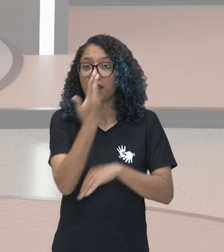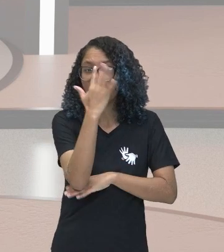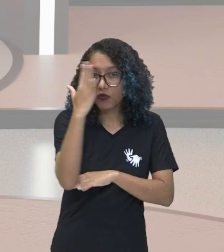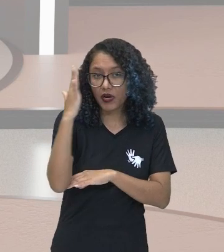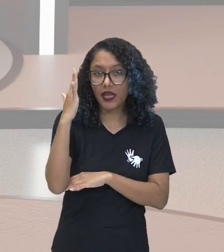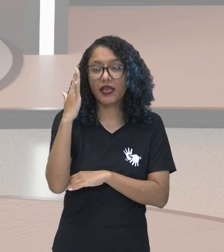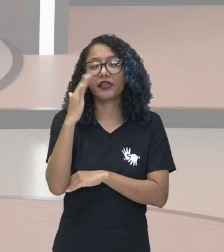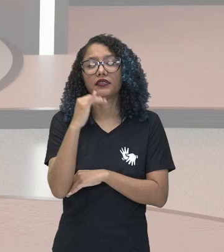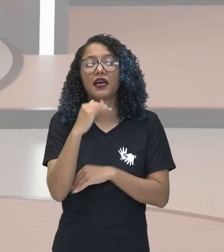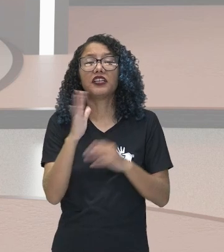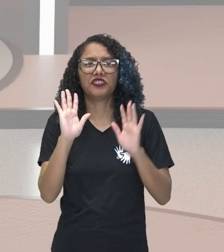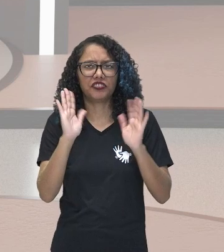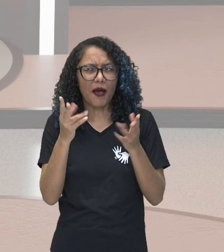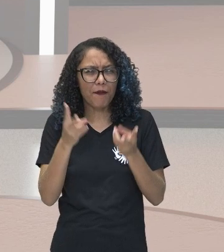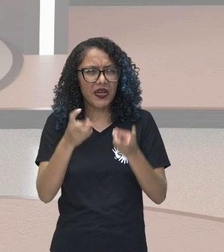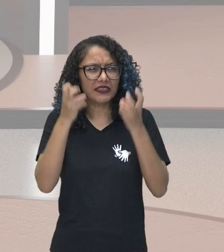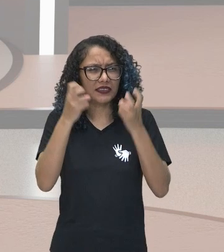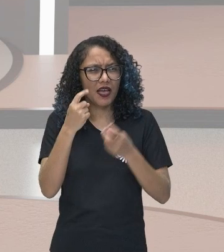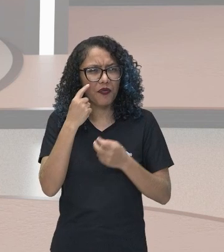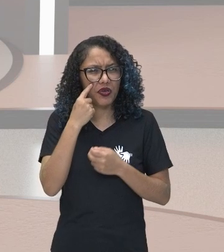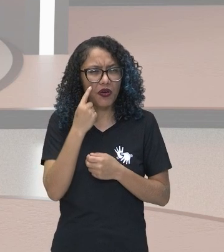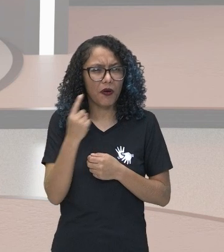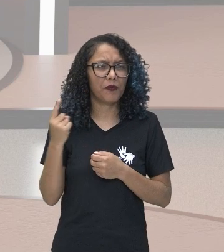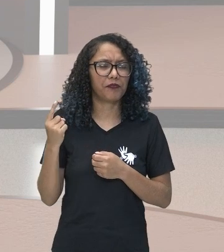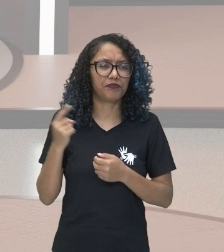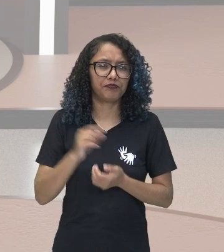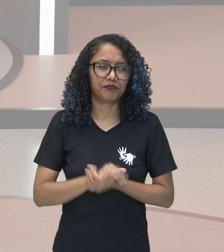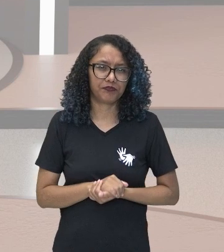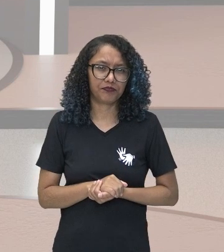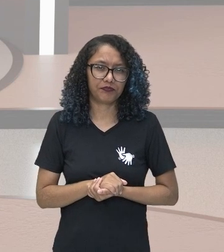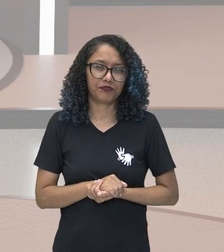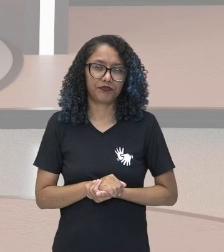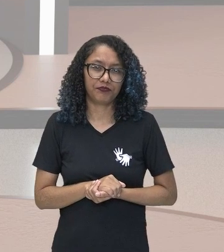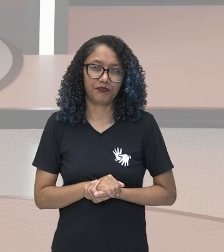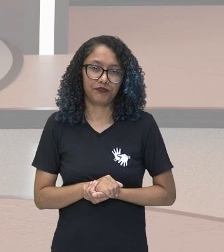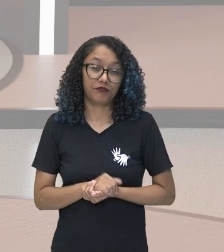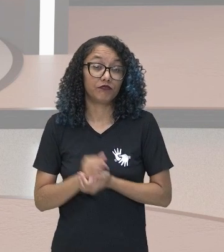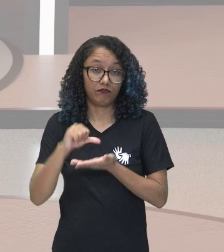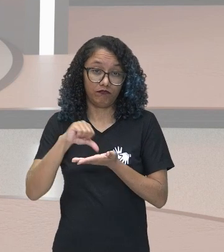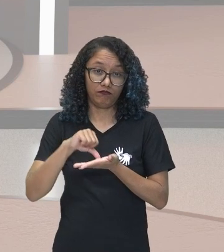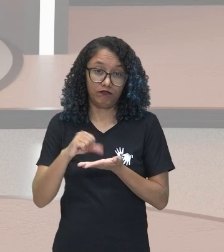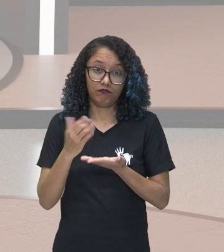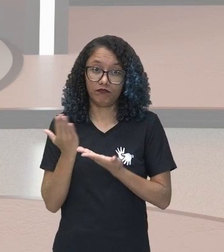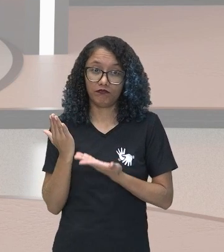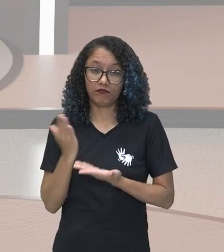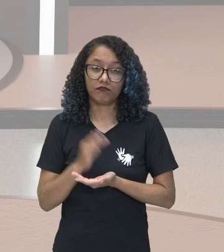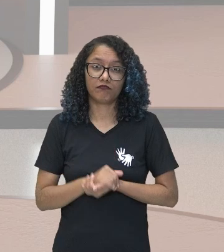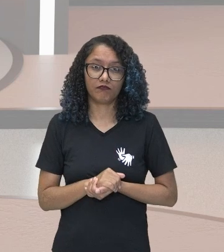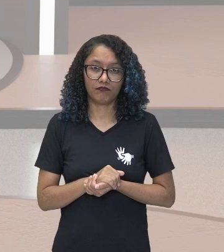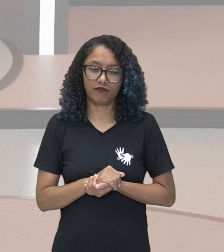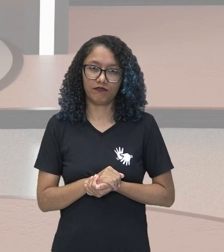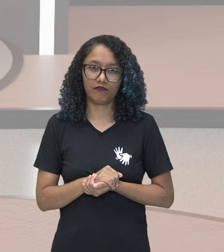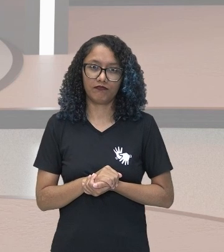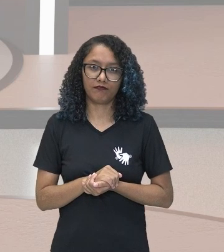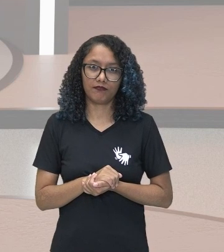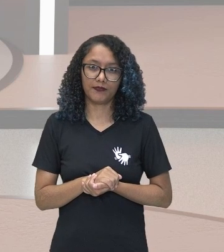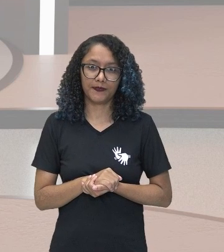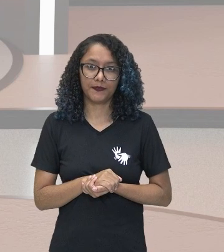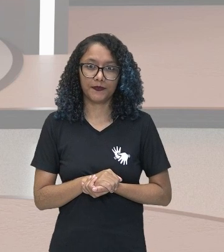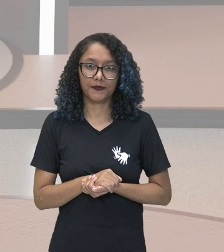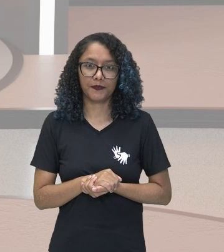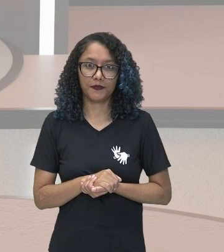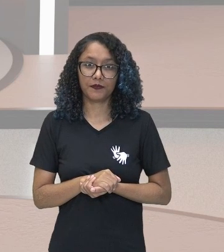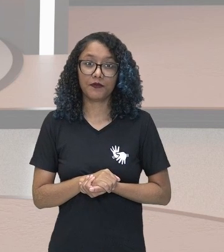observar, principalmente aqui em relação a este mapa, tá? Onde a gente vai verificar que vamos ter